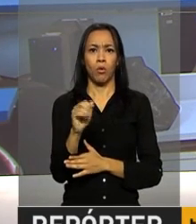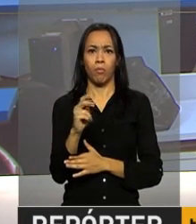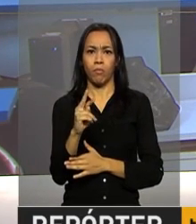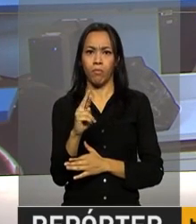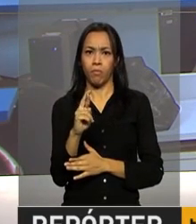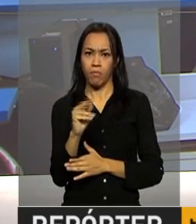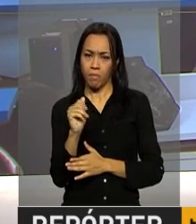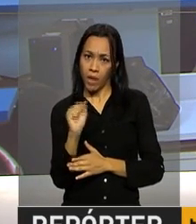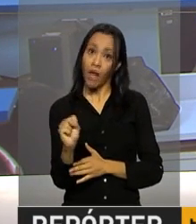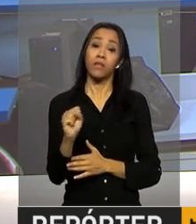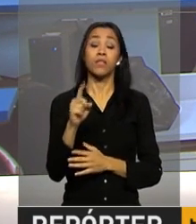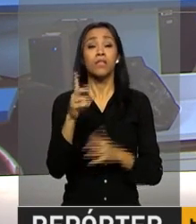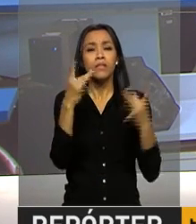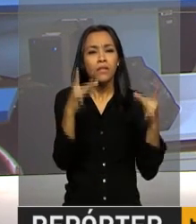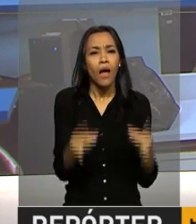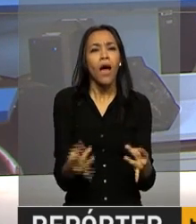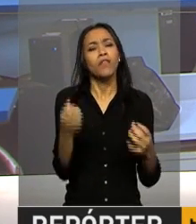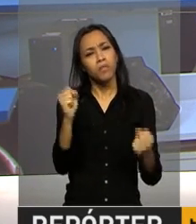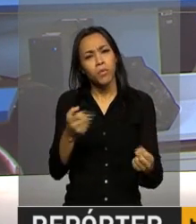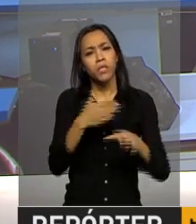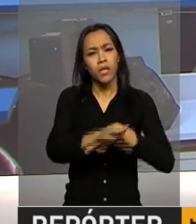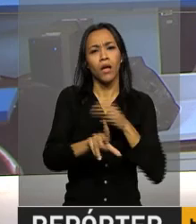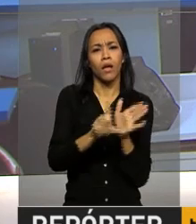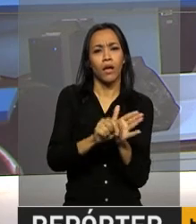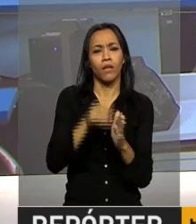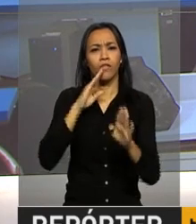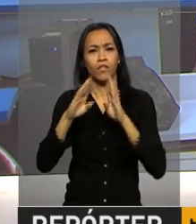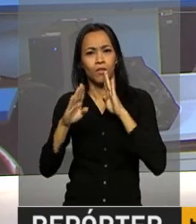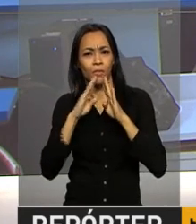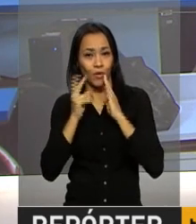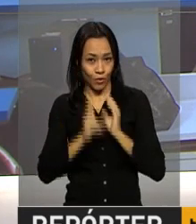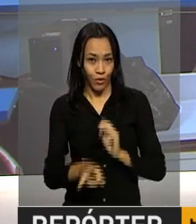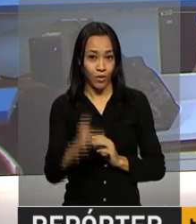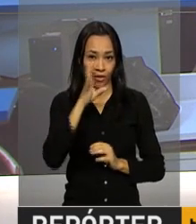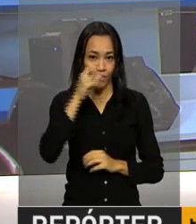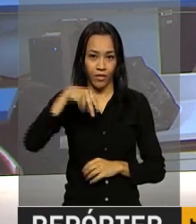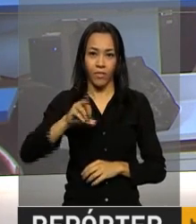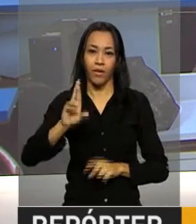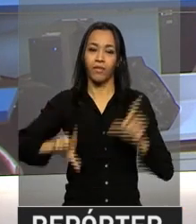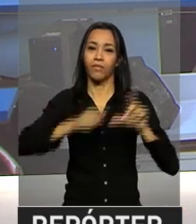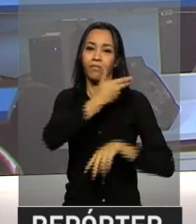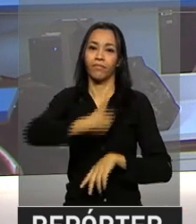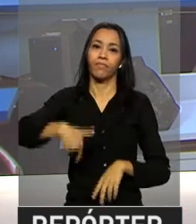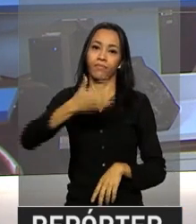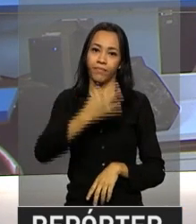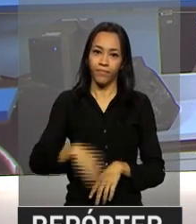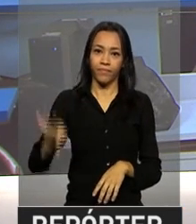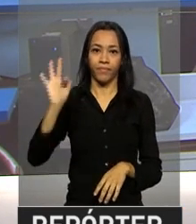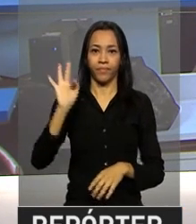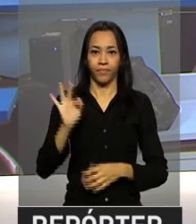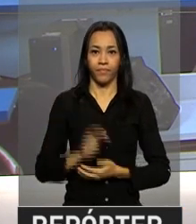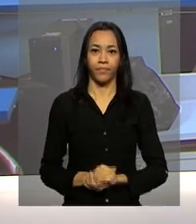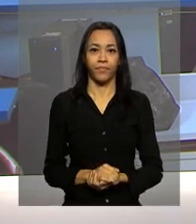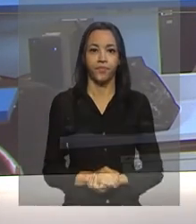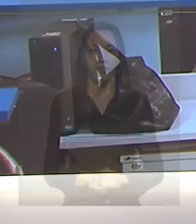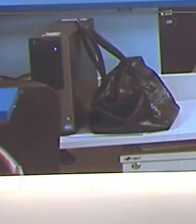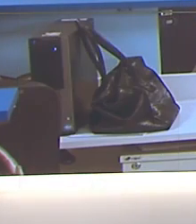os detalhes nas nossas redes sociais, no Twitter, no Facebook. Continue na NBR, a TV do Governo Federal.